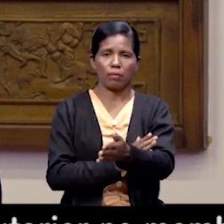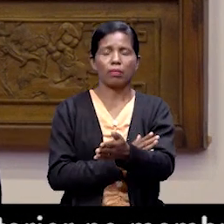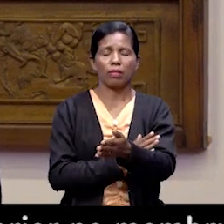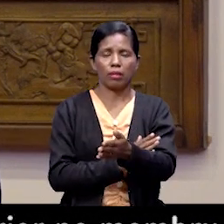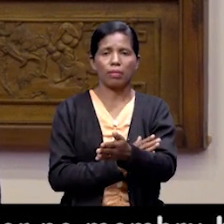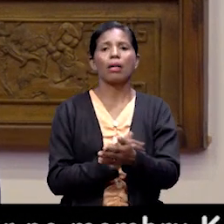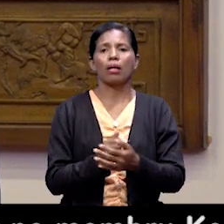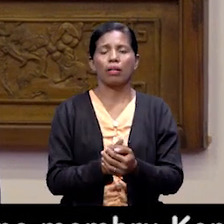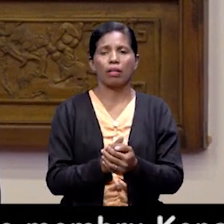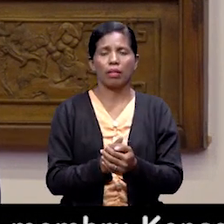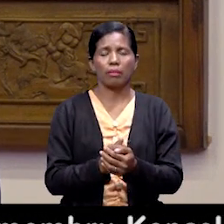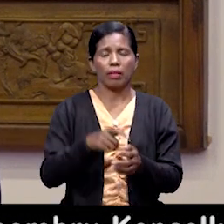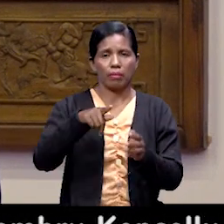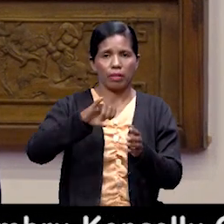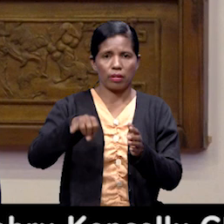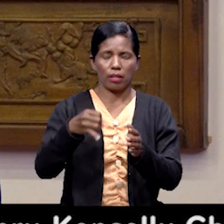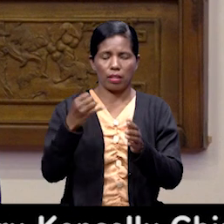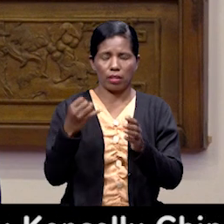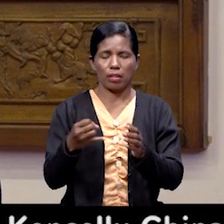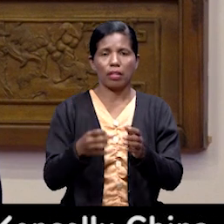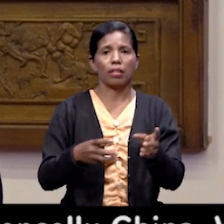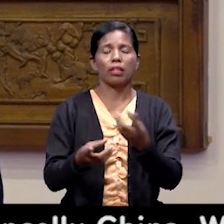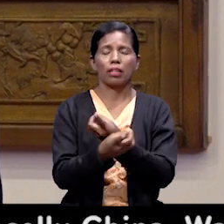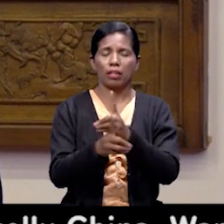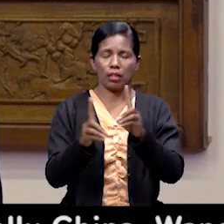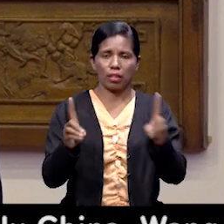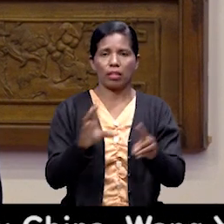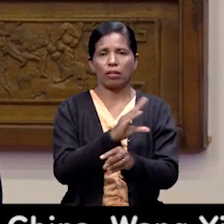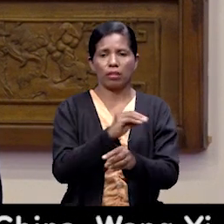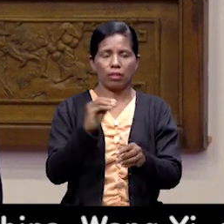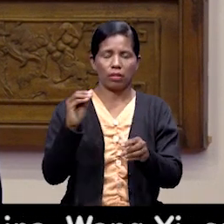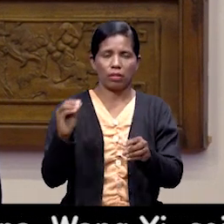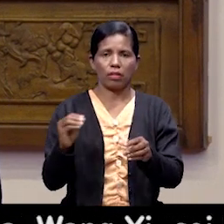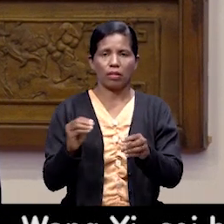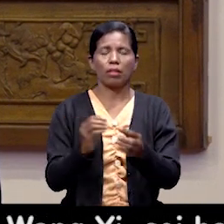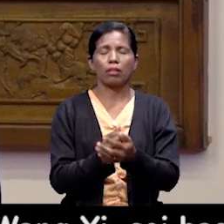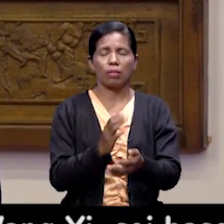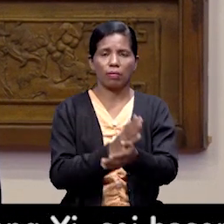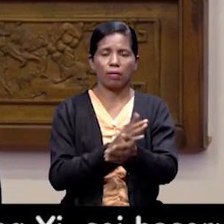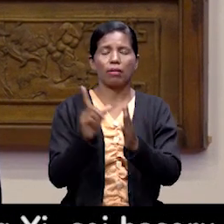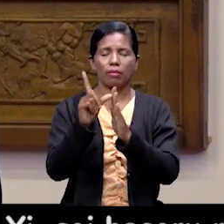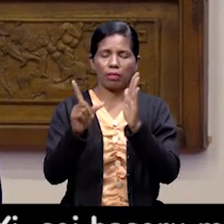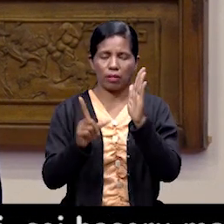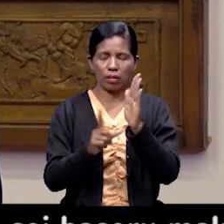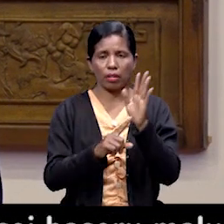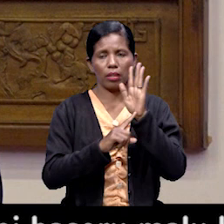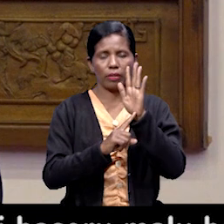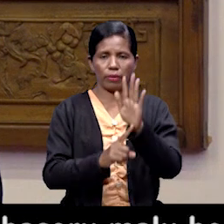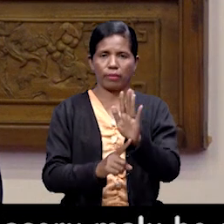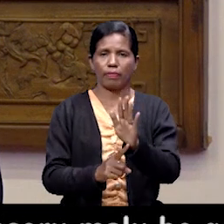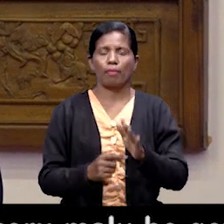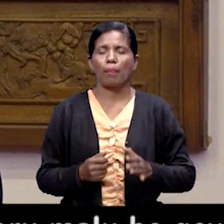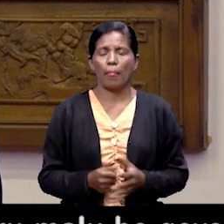seja cada vez mais competente e eficaz. No que a senhora doutora terá uma responsabilidade central em estreita